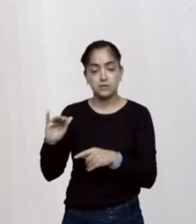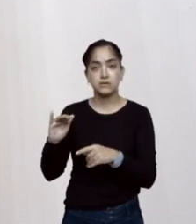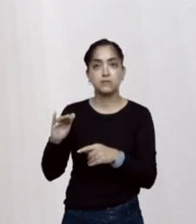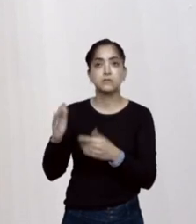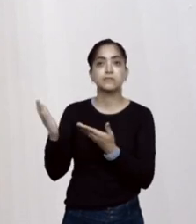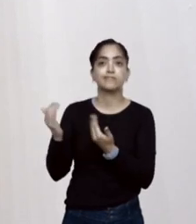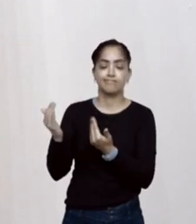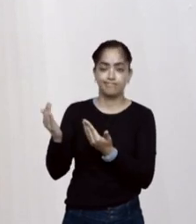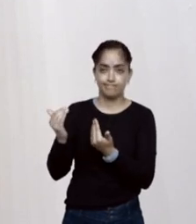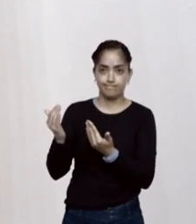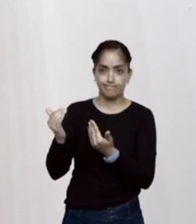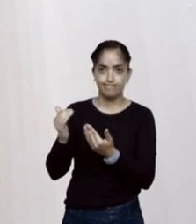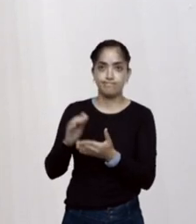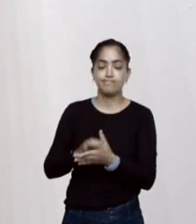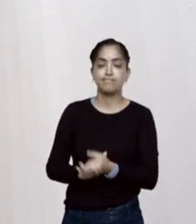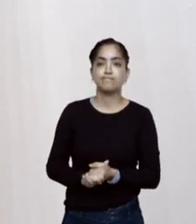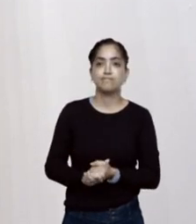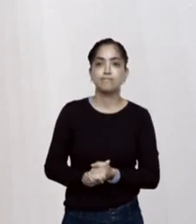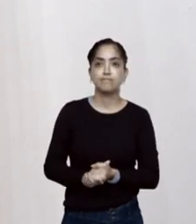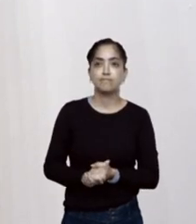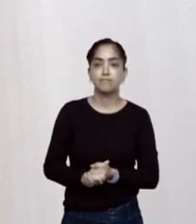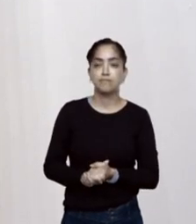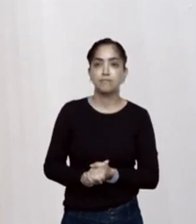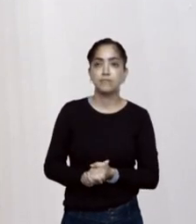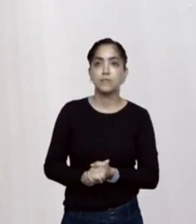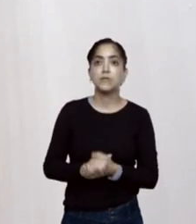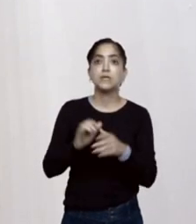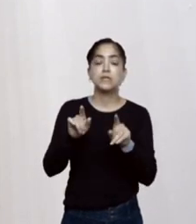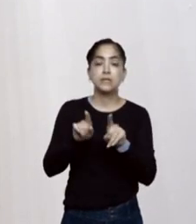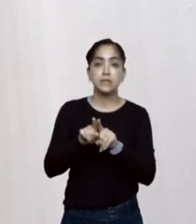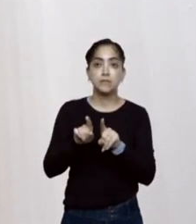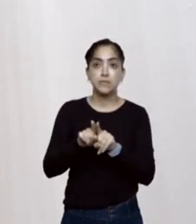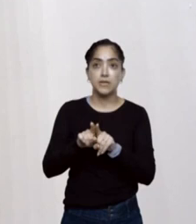o e adolescentes foram